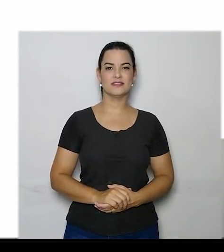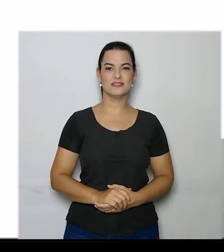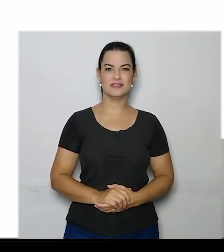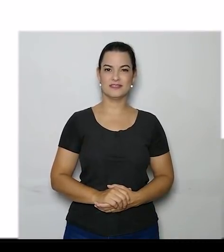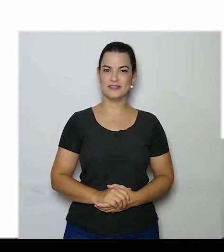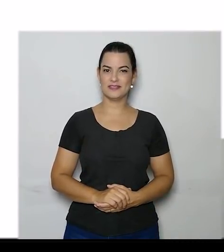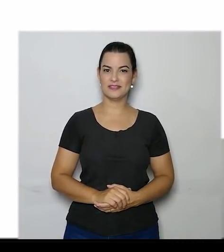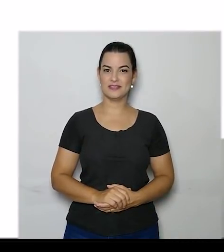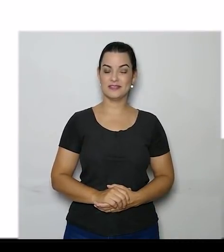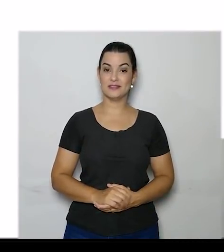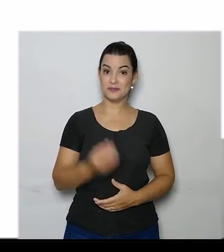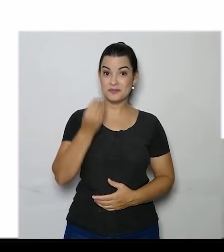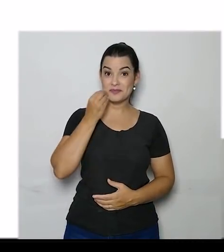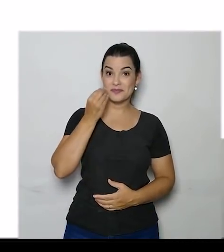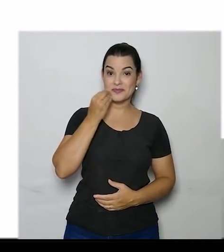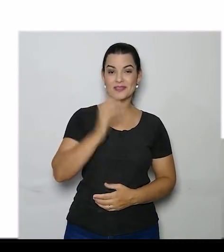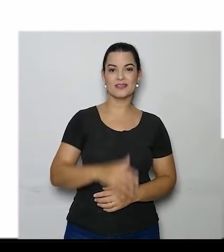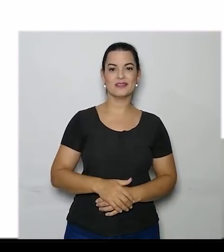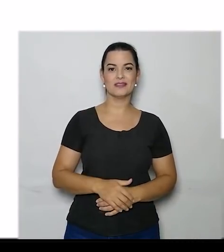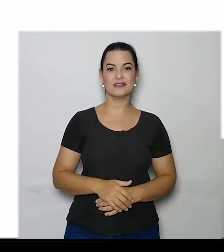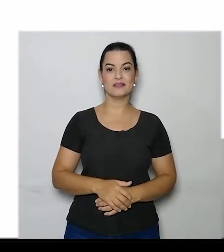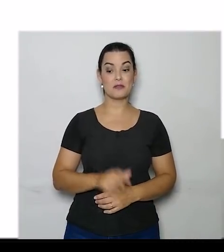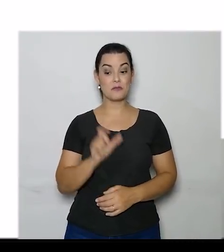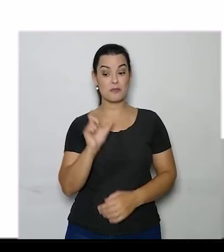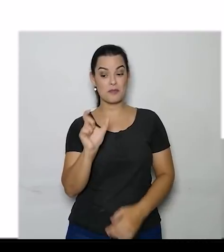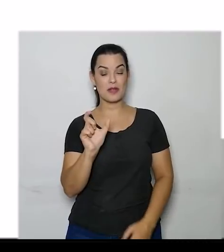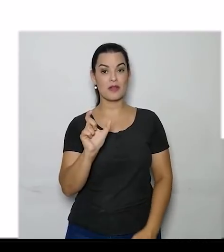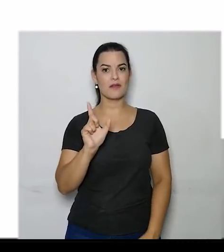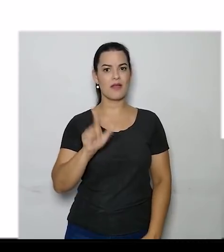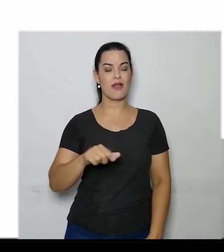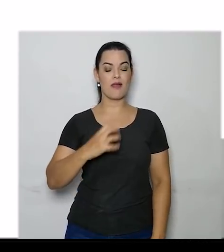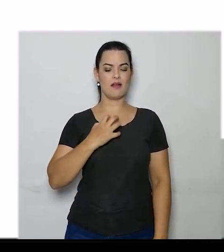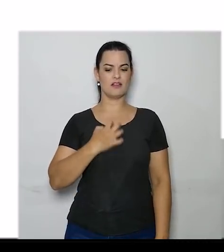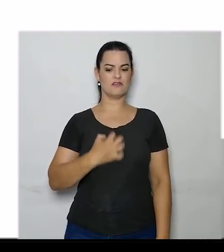Tente encontrar a palavra raiva.